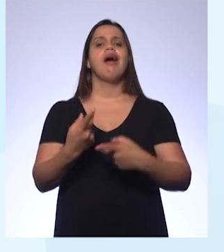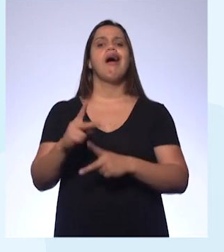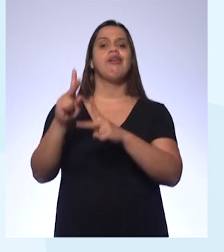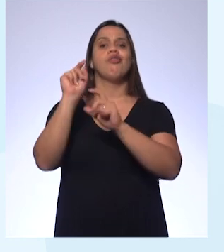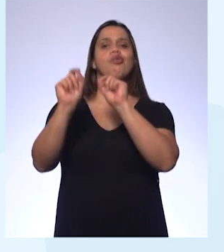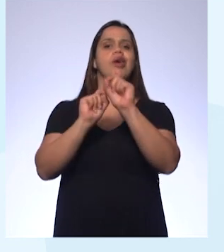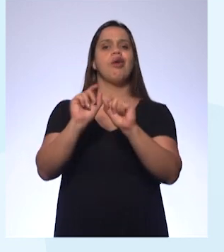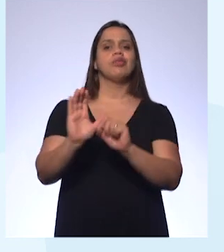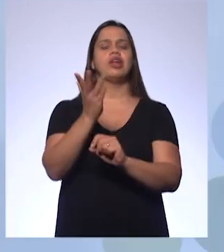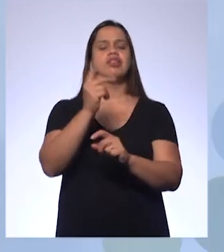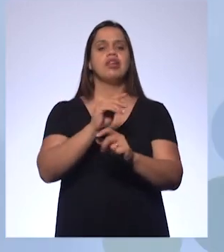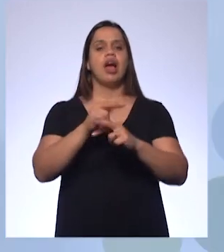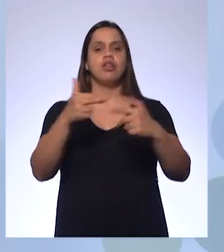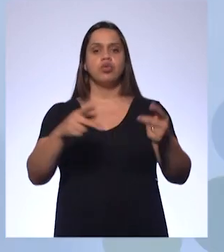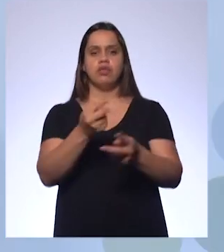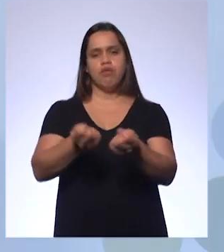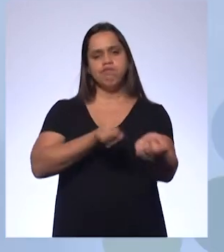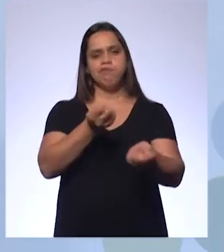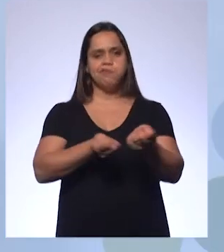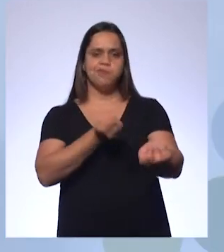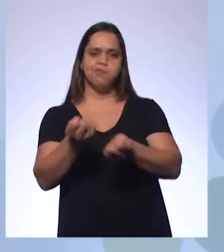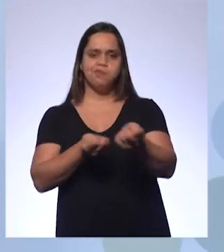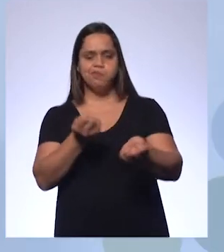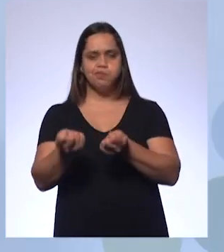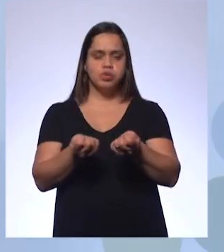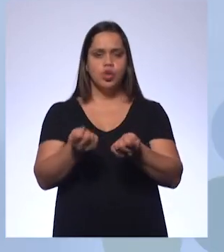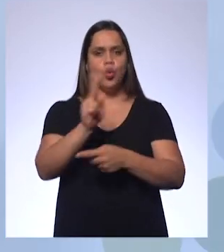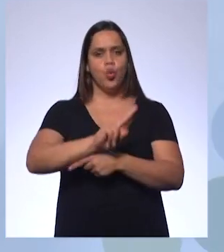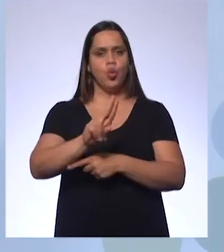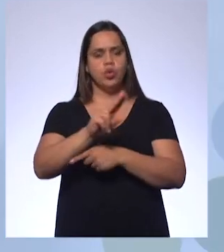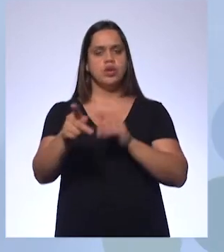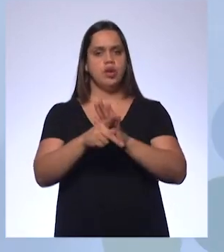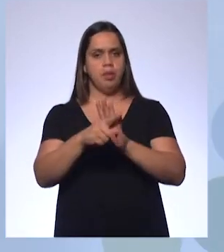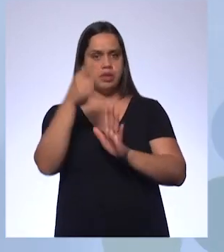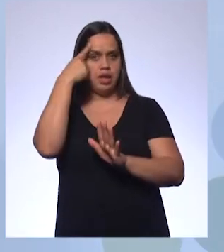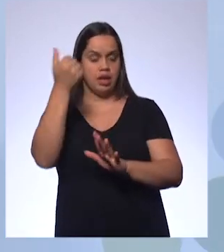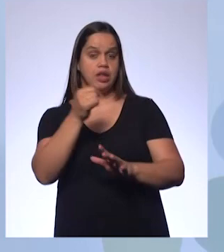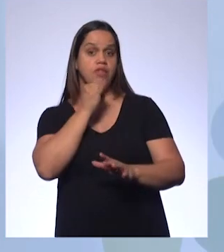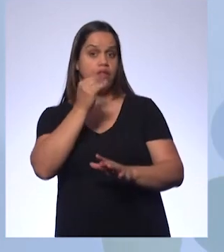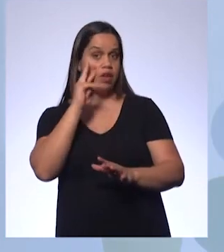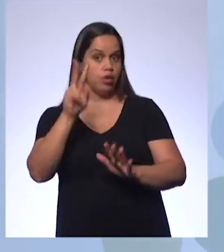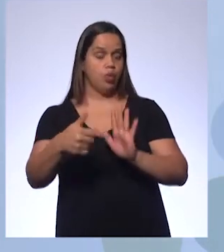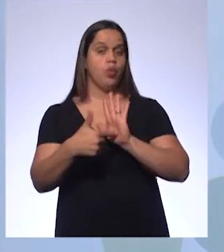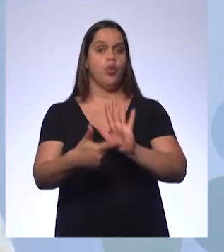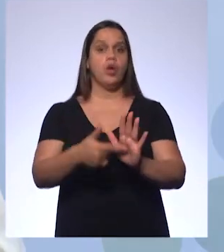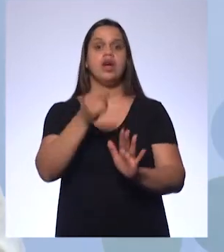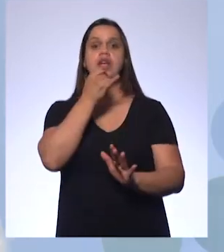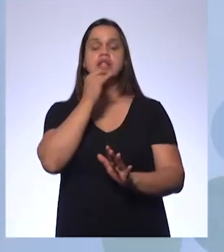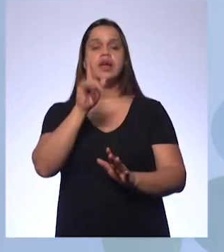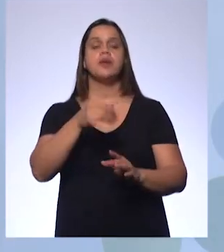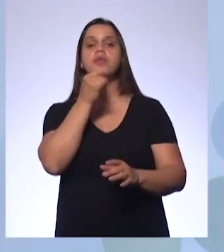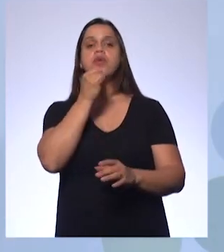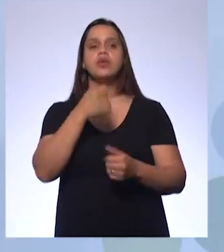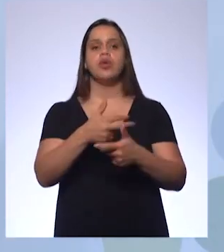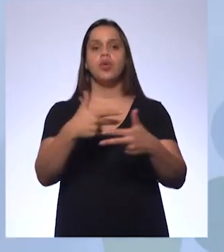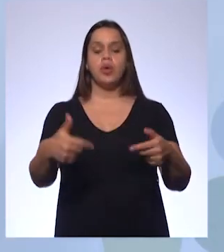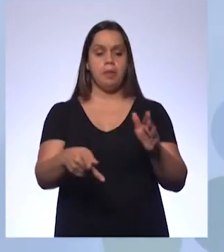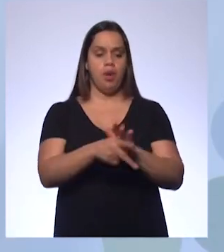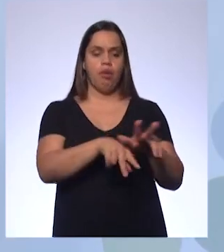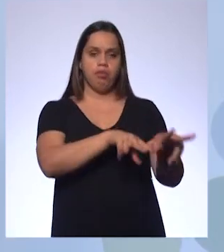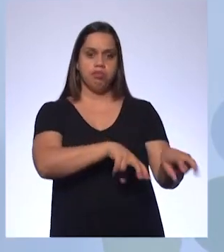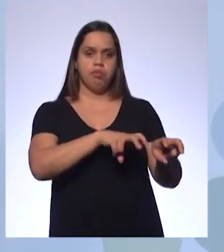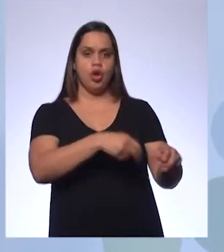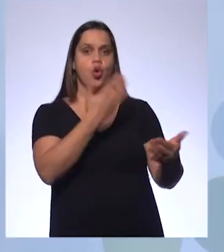se autorregulando por esse parâmetro. Quer ver um exemplo bem do dia a dia disso? Os produtos agrícolas,